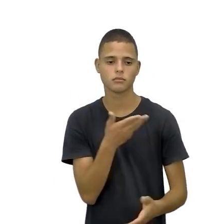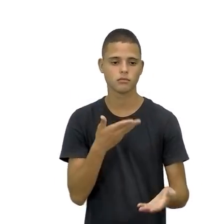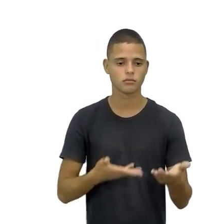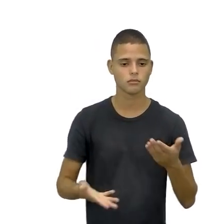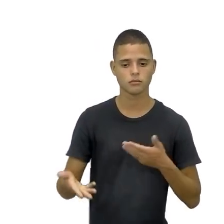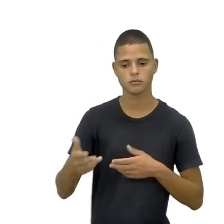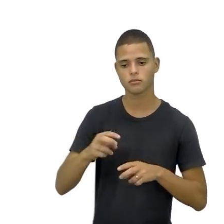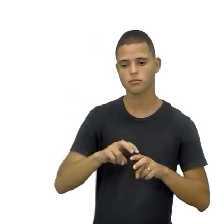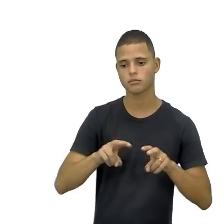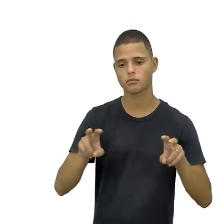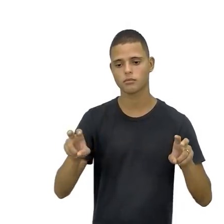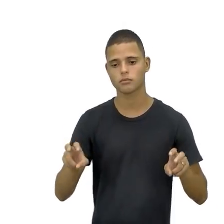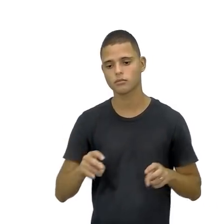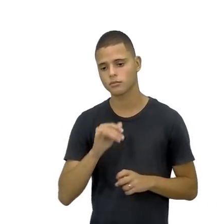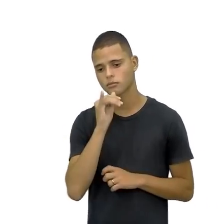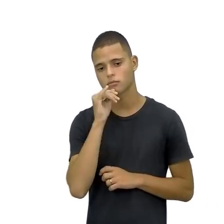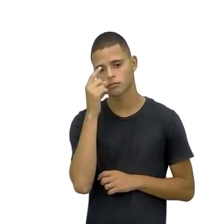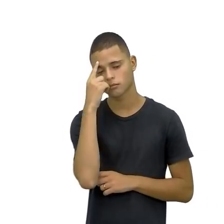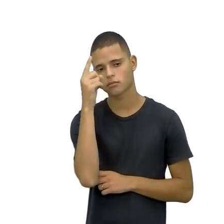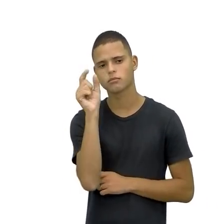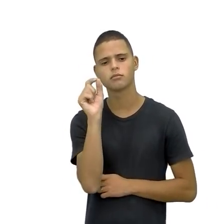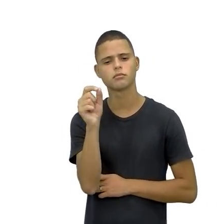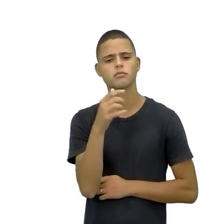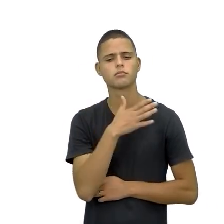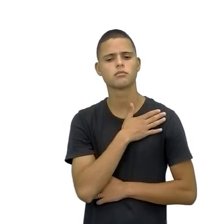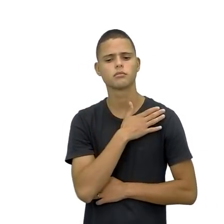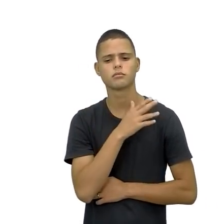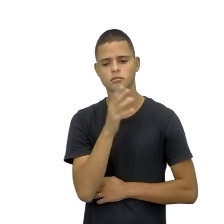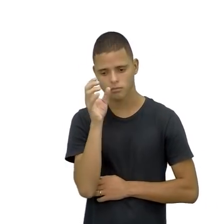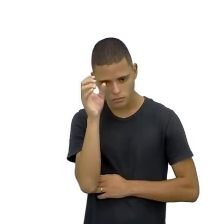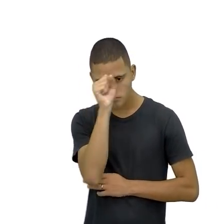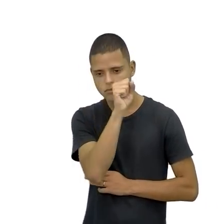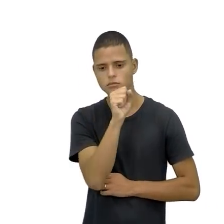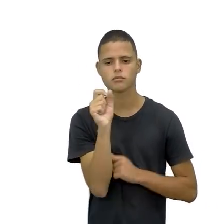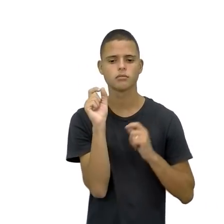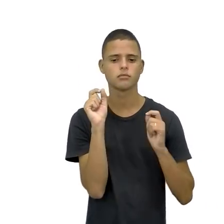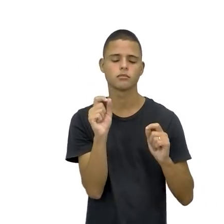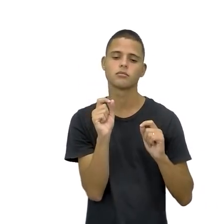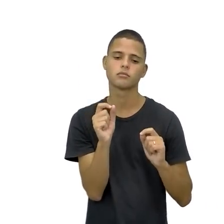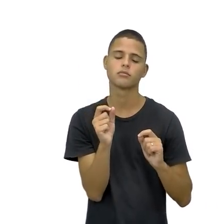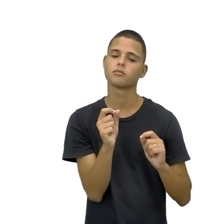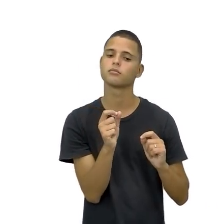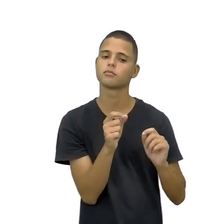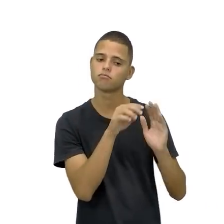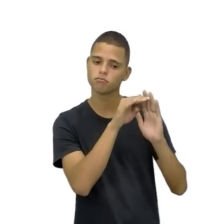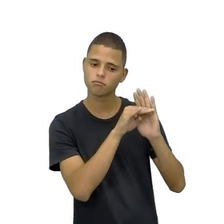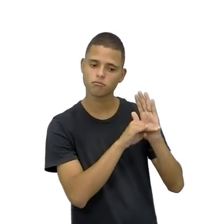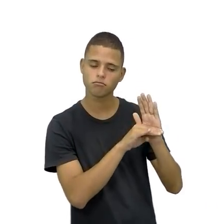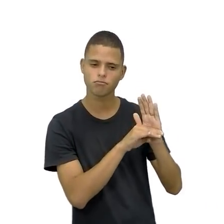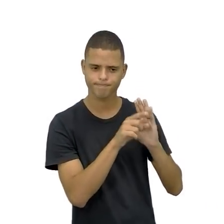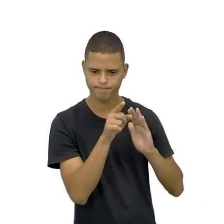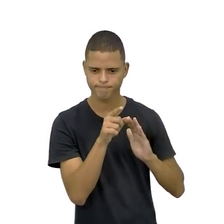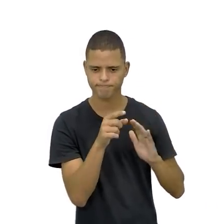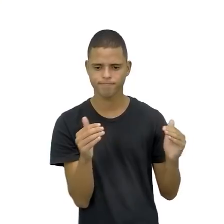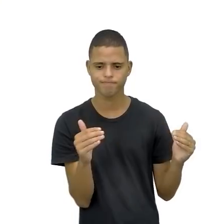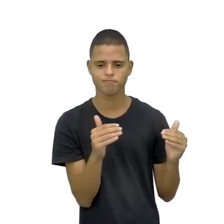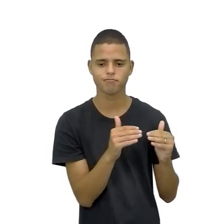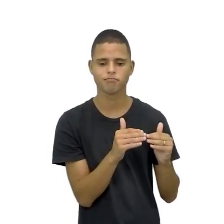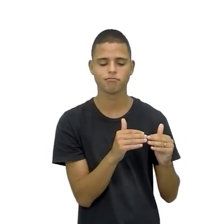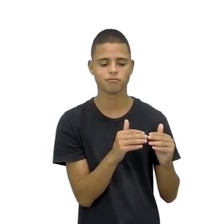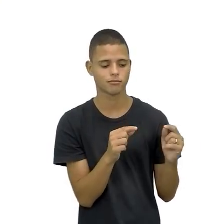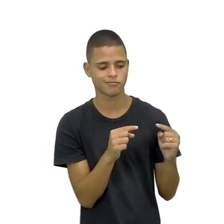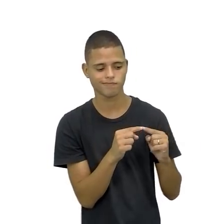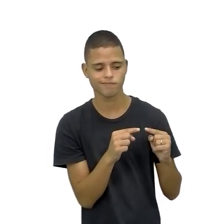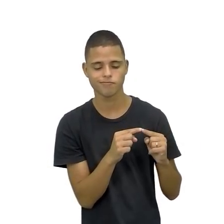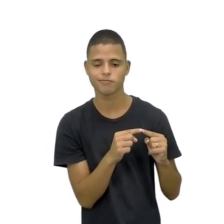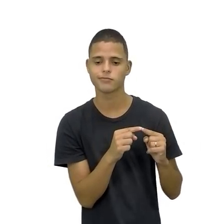espaços dialógicos, pensar: o que eu aprendi? Faça um levantamento dos dados coletados, será que eles estão de acordo com a